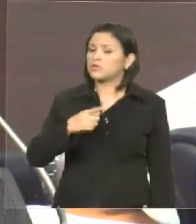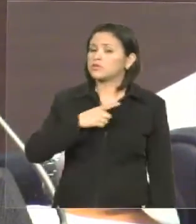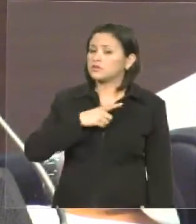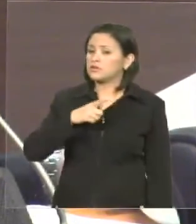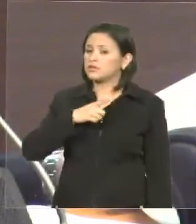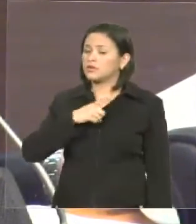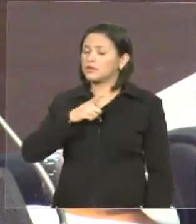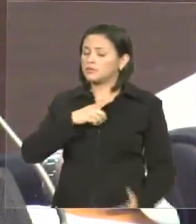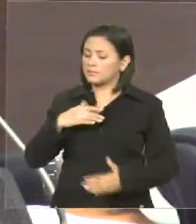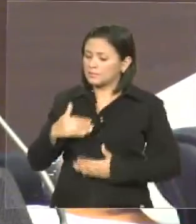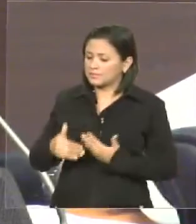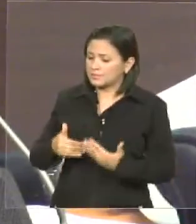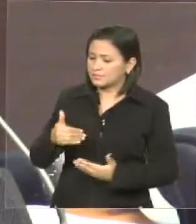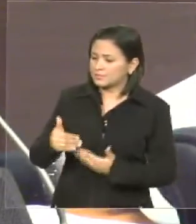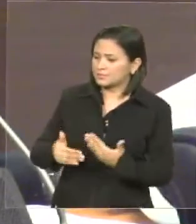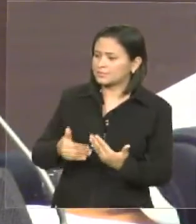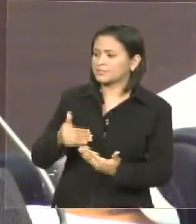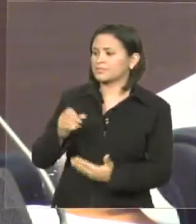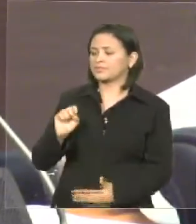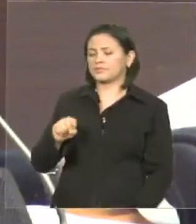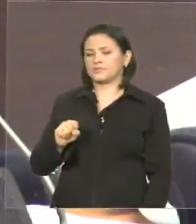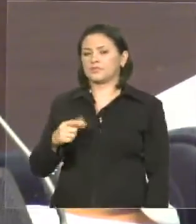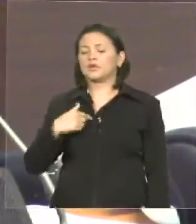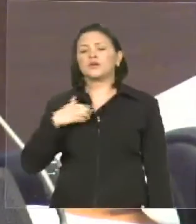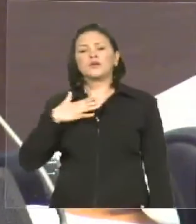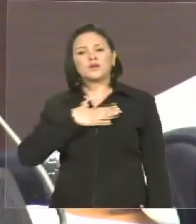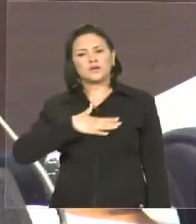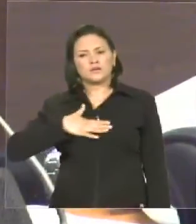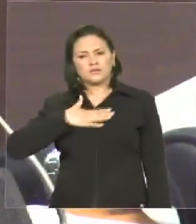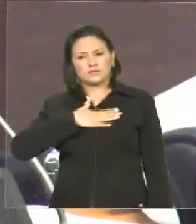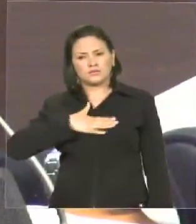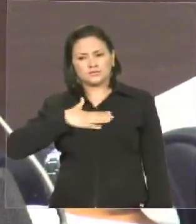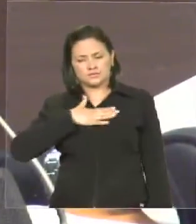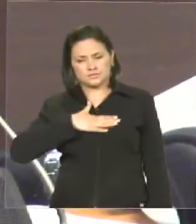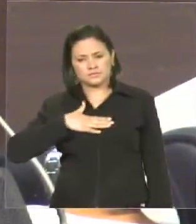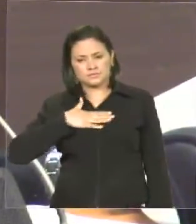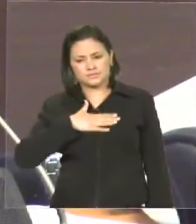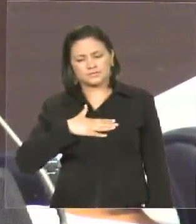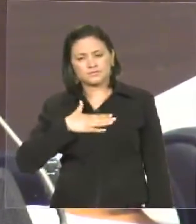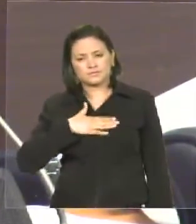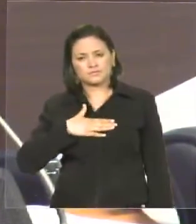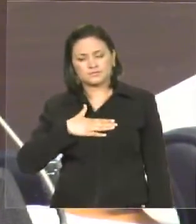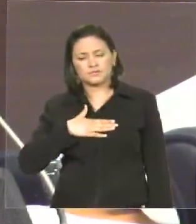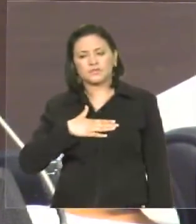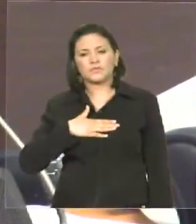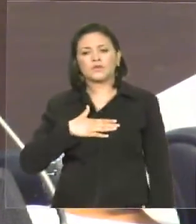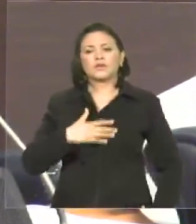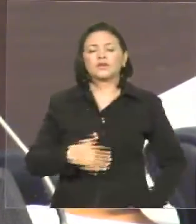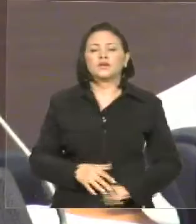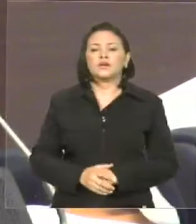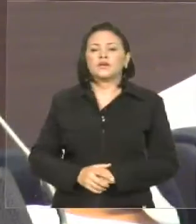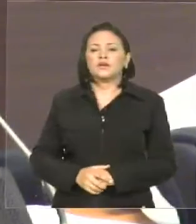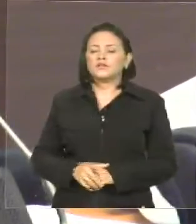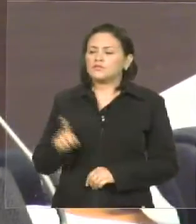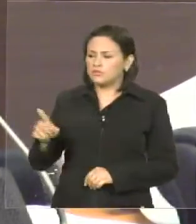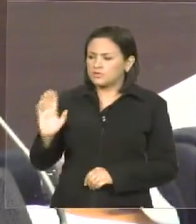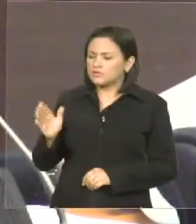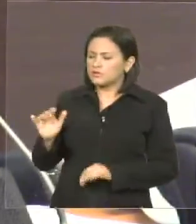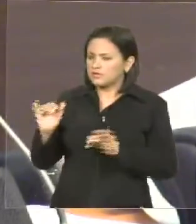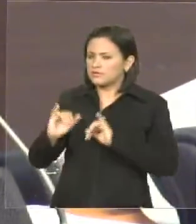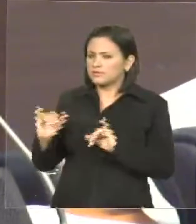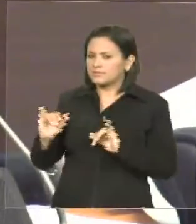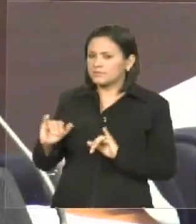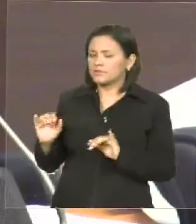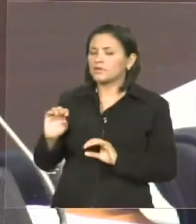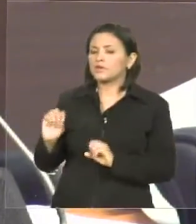que me deixa feliz, Vossa Excelência já falou muito bem em relação à educação, que faz parte também da nossa cultura, da cultura do